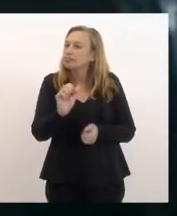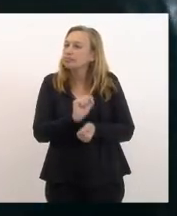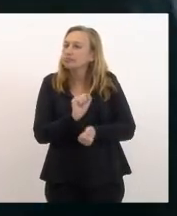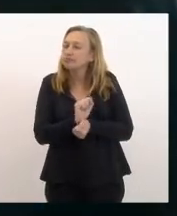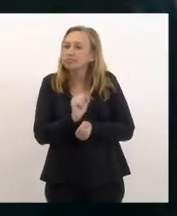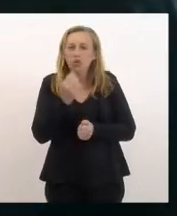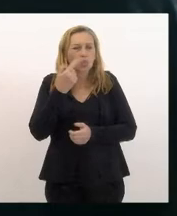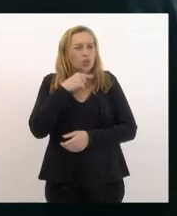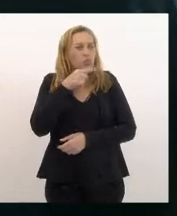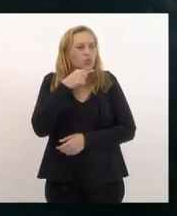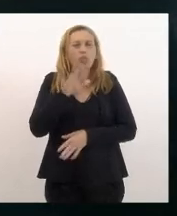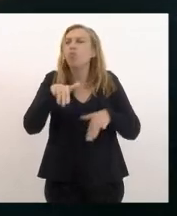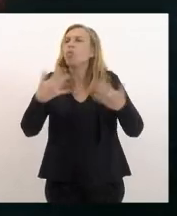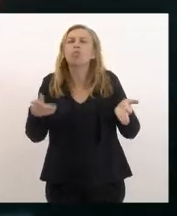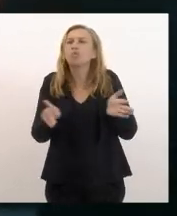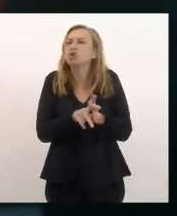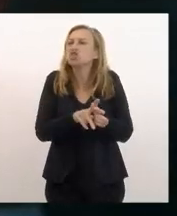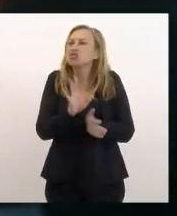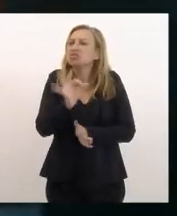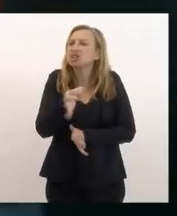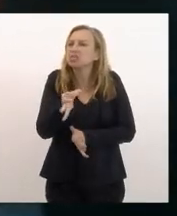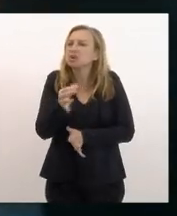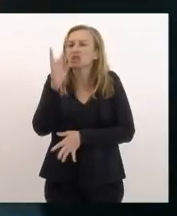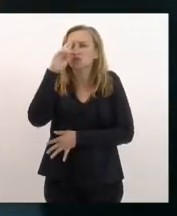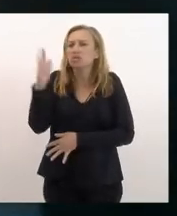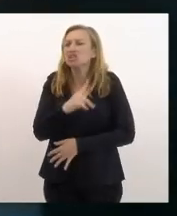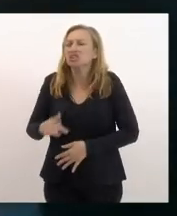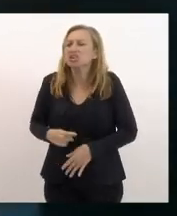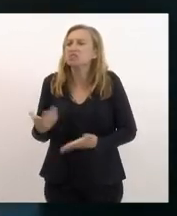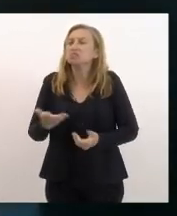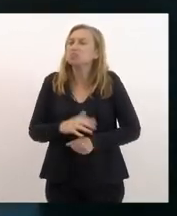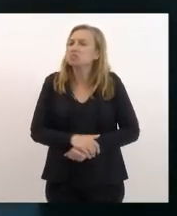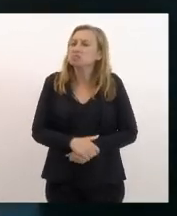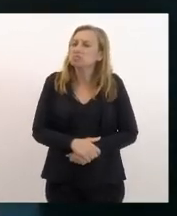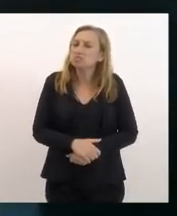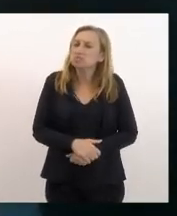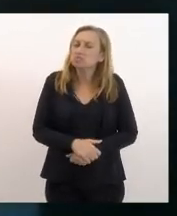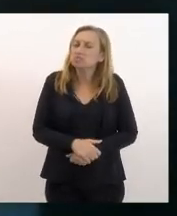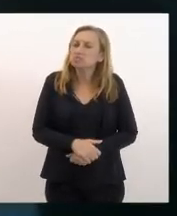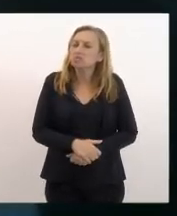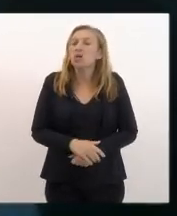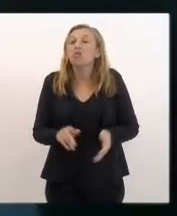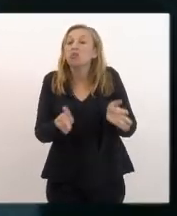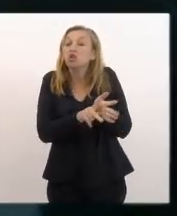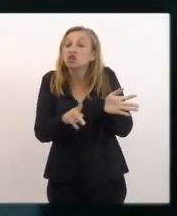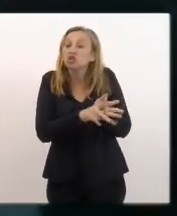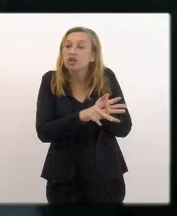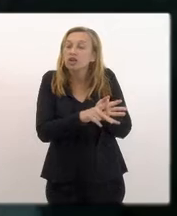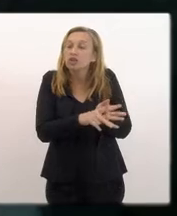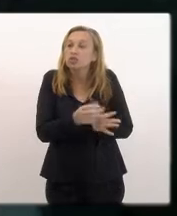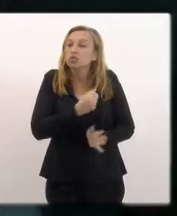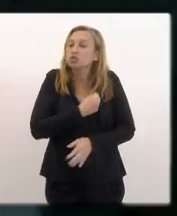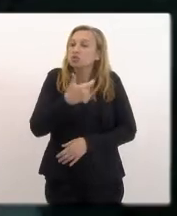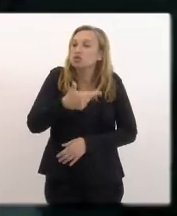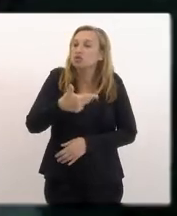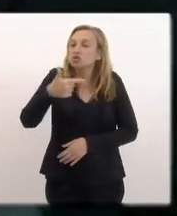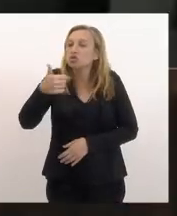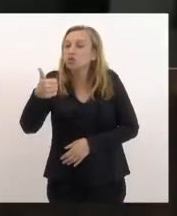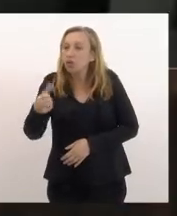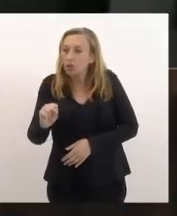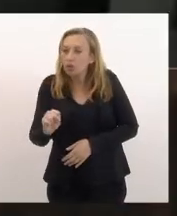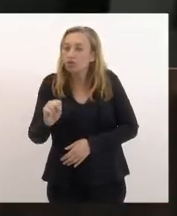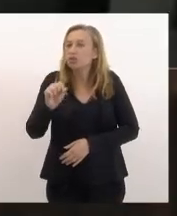eu estou em dúvida qual é o projeto exatamente, presidente. O projeto é o projeto número 2891